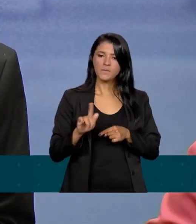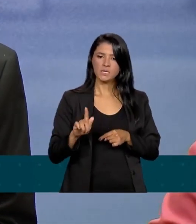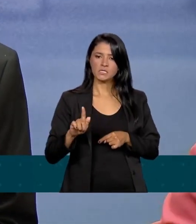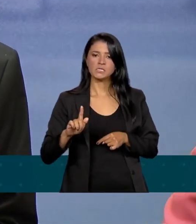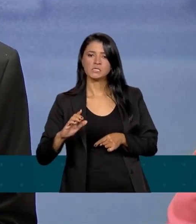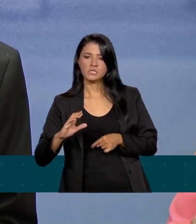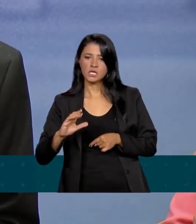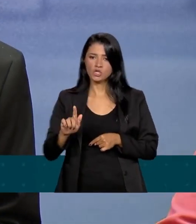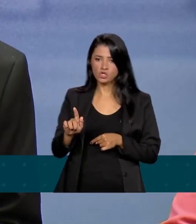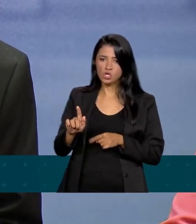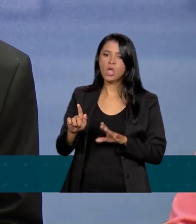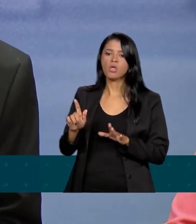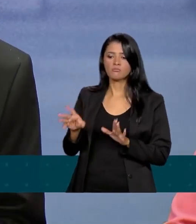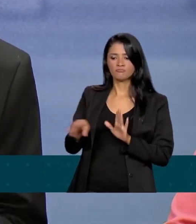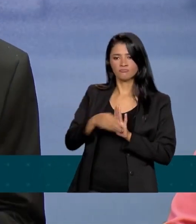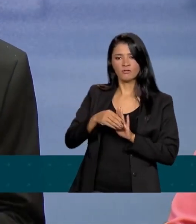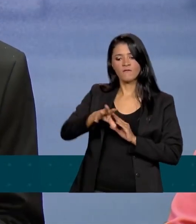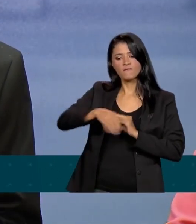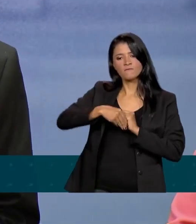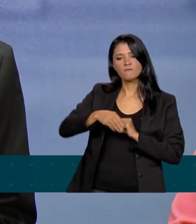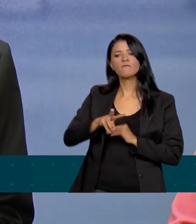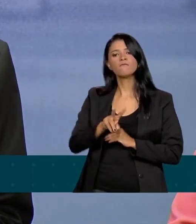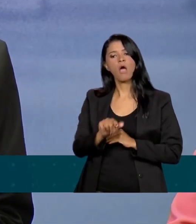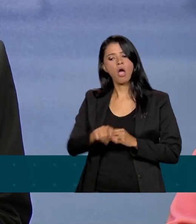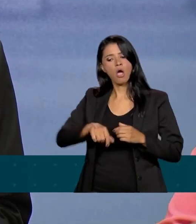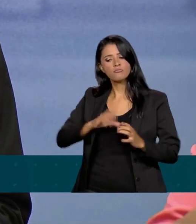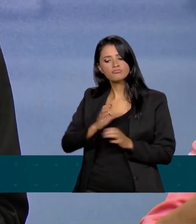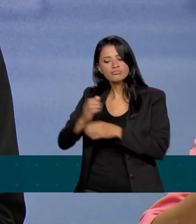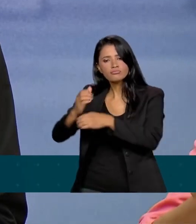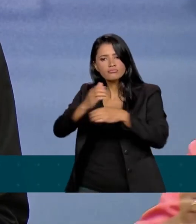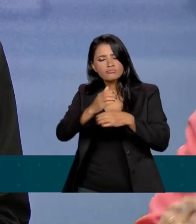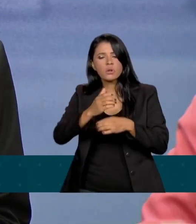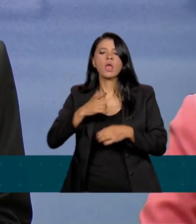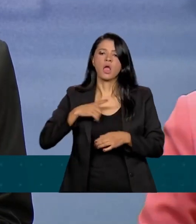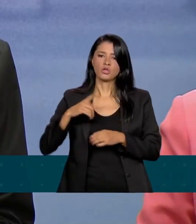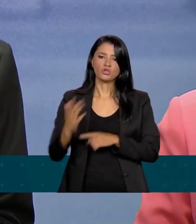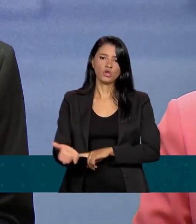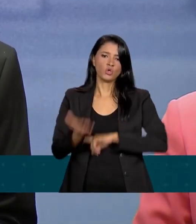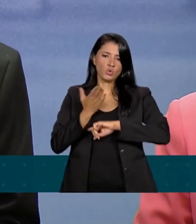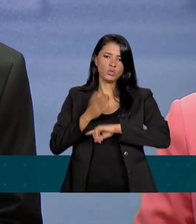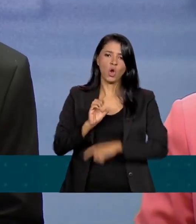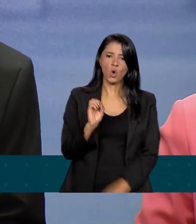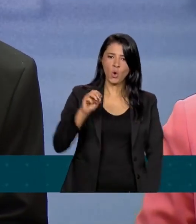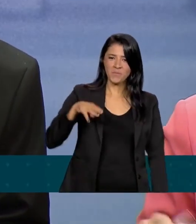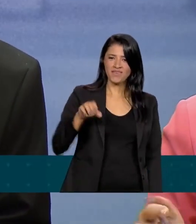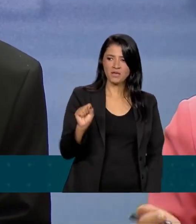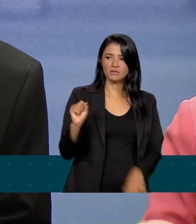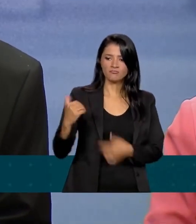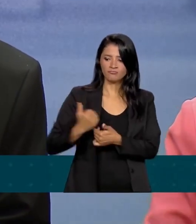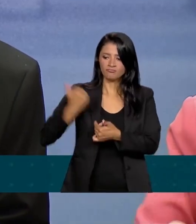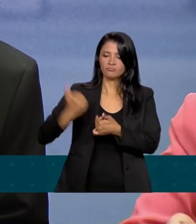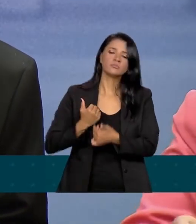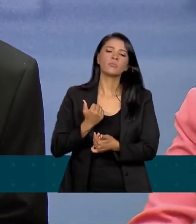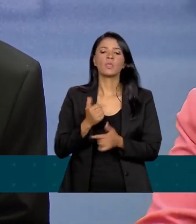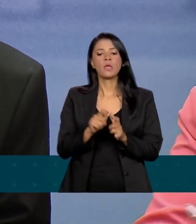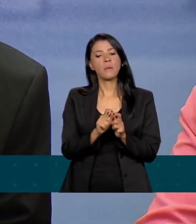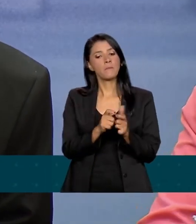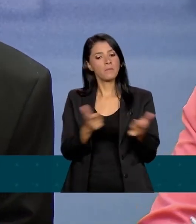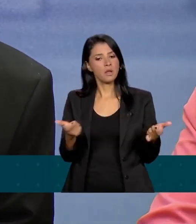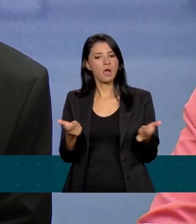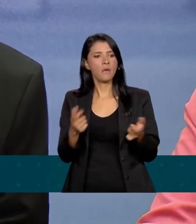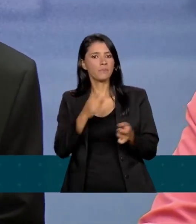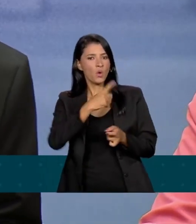serão incorporadas tão logo a gente tenha suporte, inclusive da OMS, de recomendação. Ampliar,